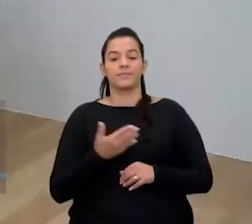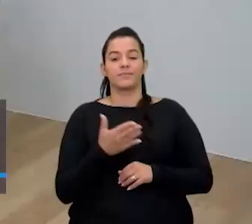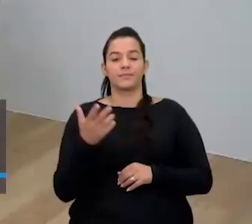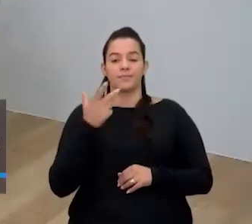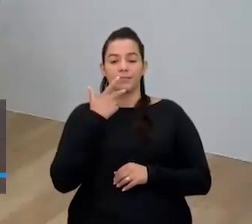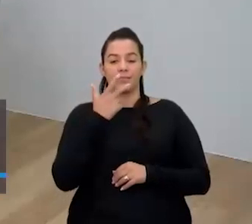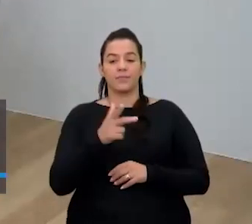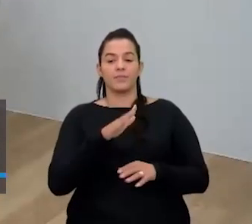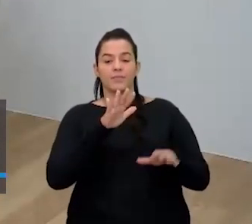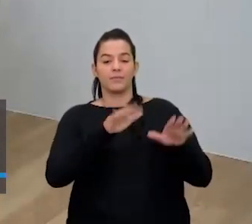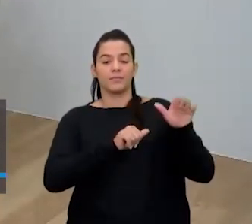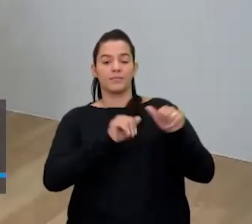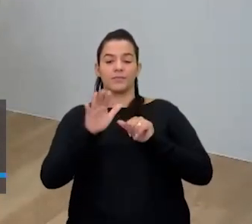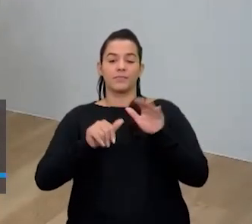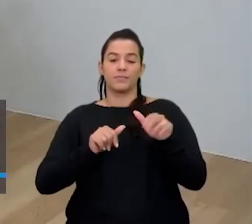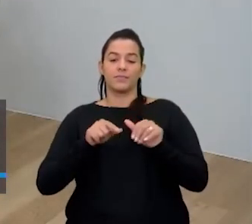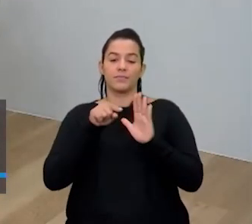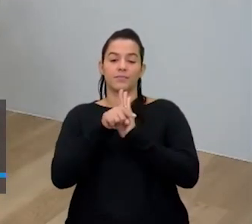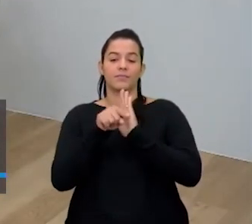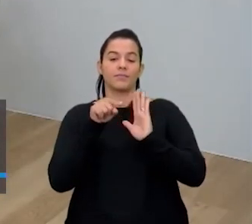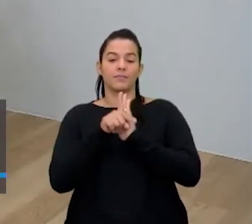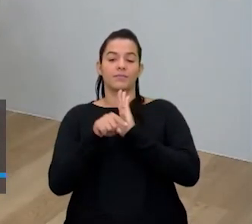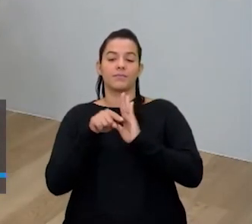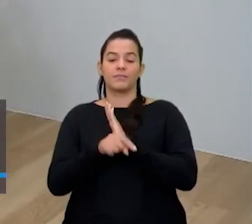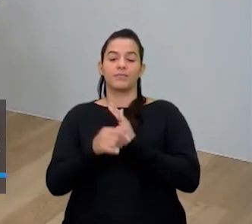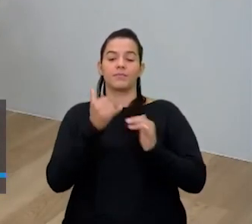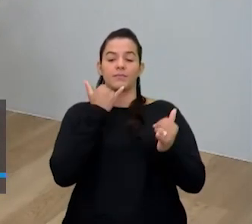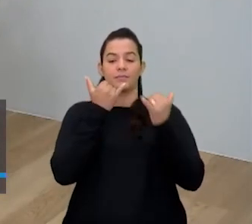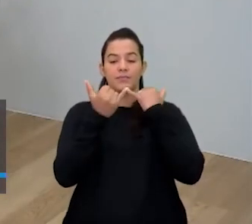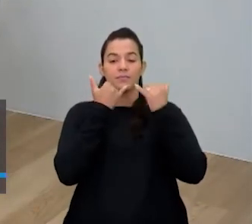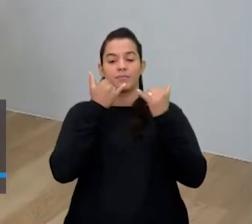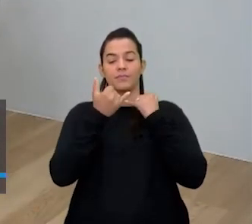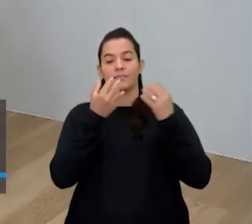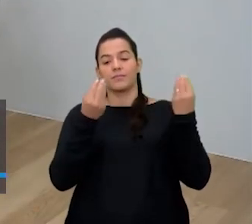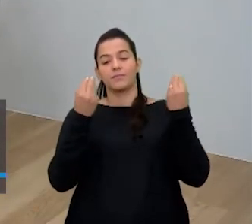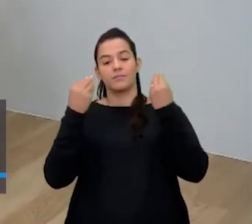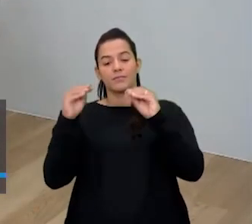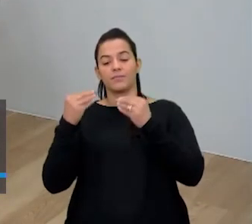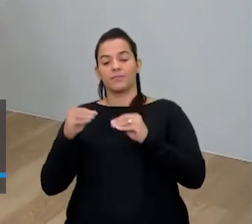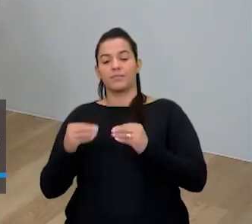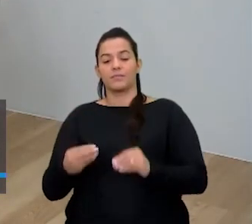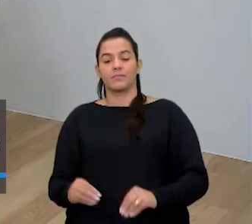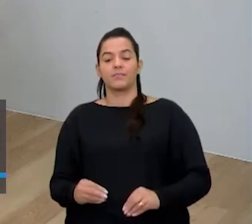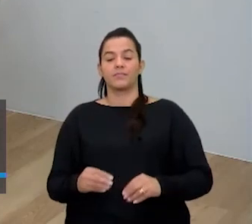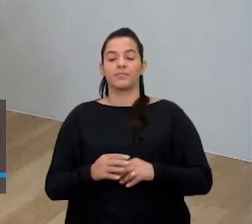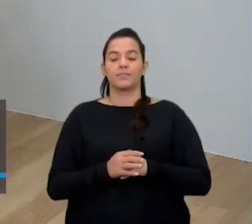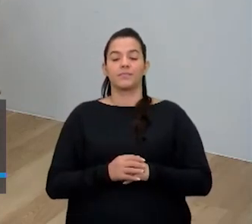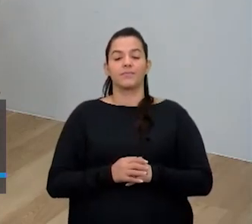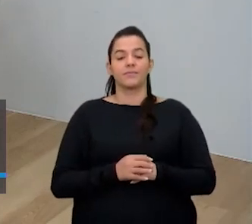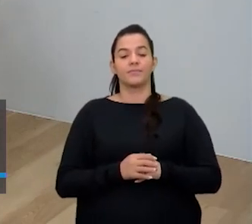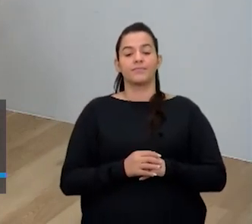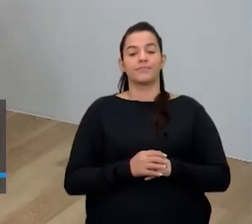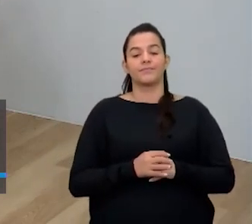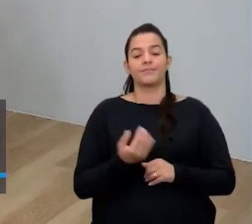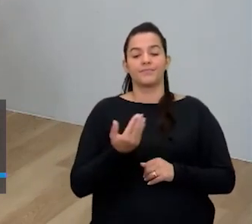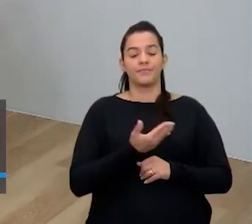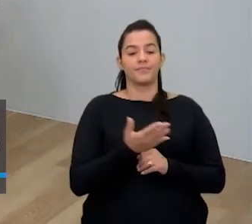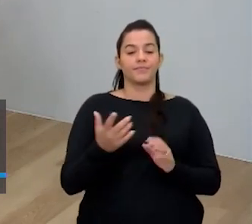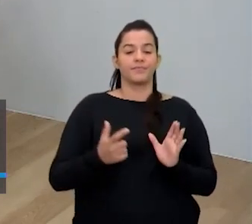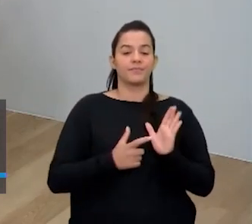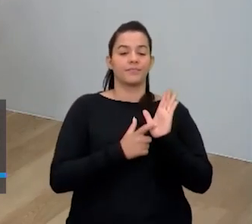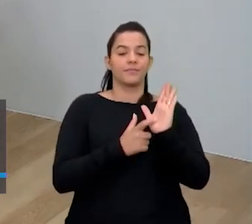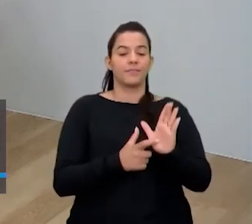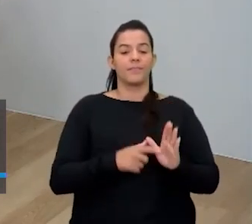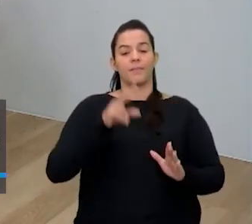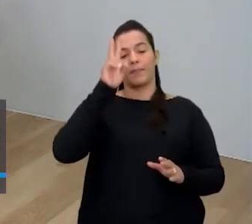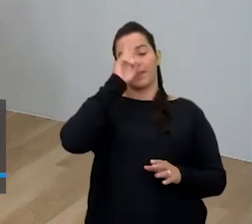posso te fazer algumas perguntas aqui? E foi recolhendo essas informações para montar essa classificação. Isso. Eu comecei a demonstrar interesse